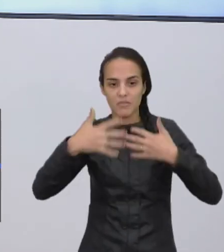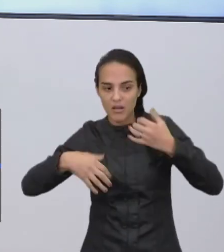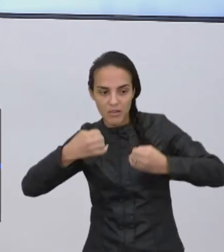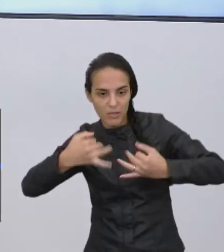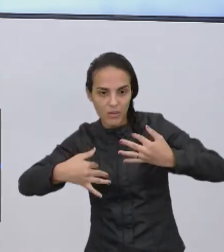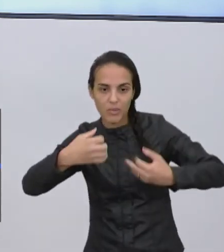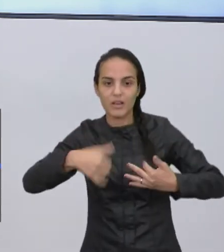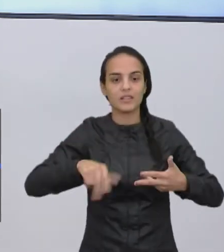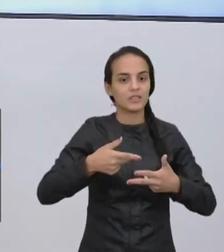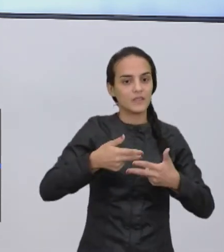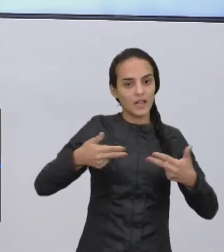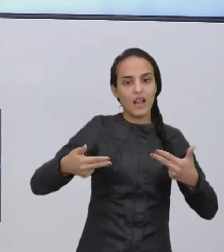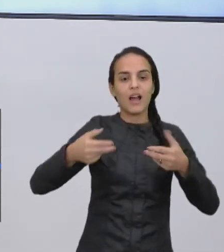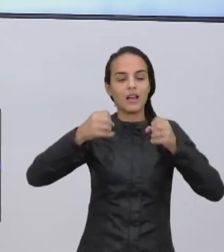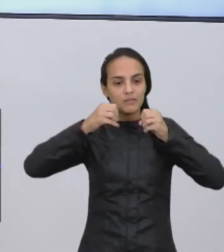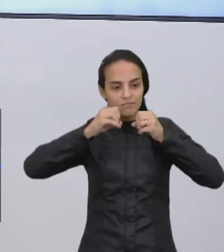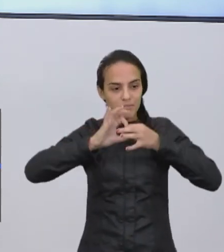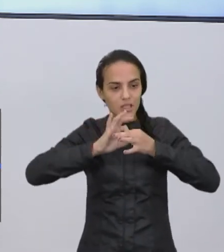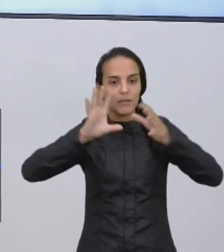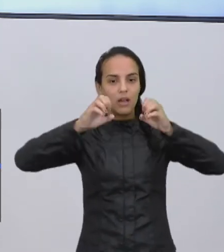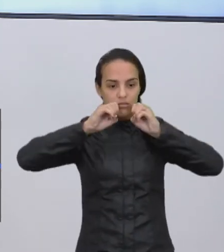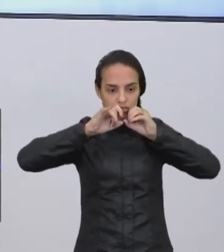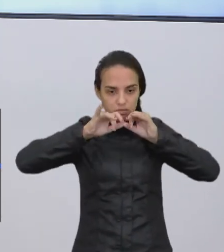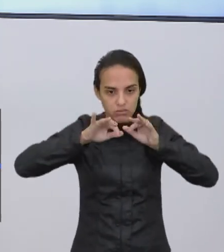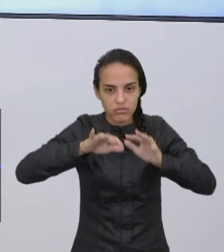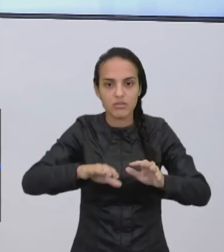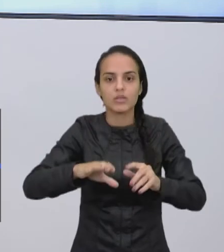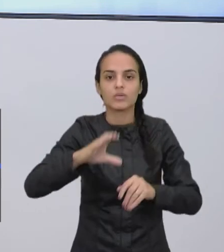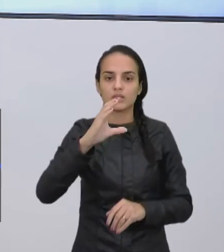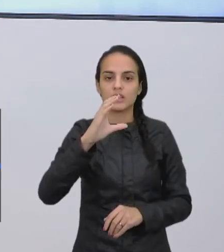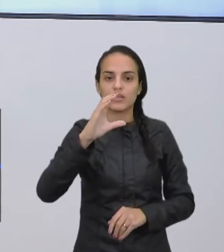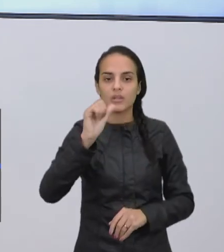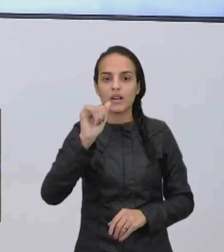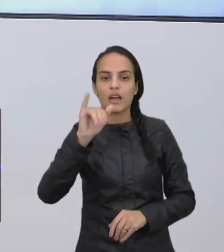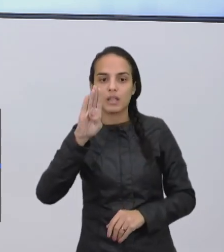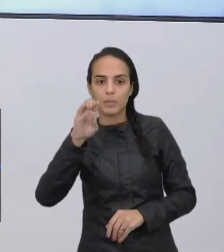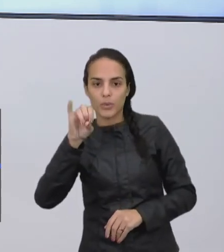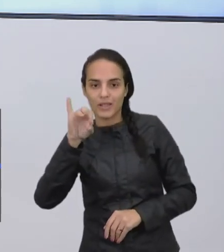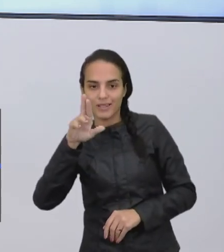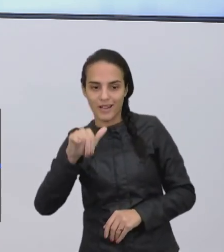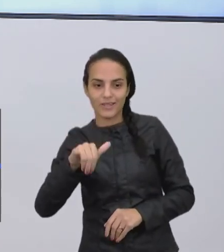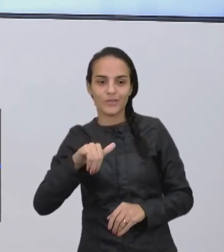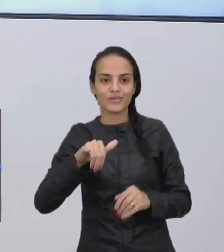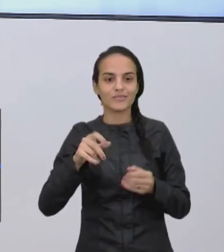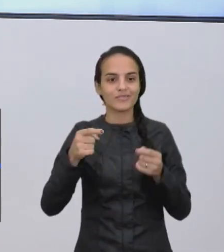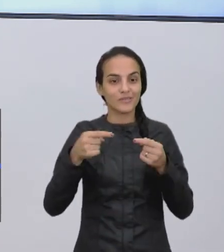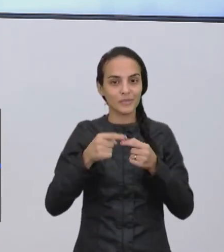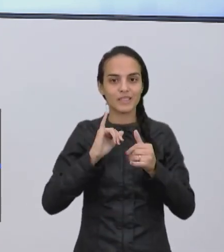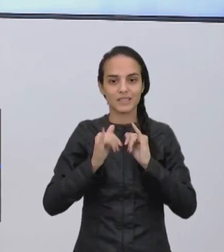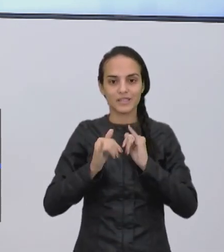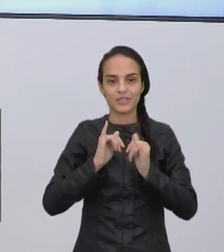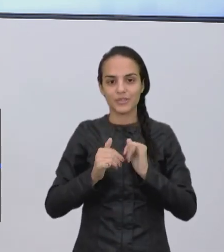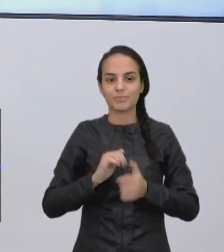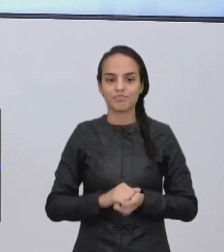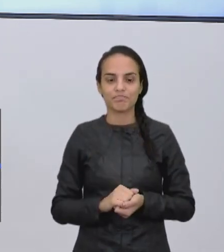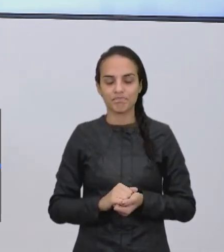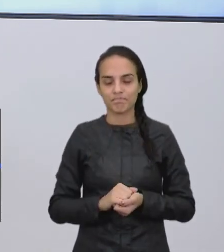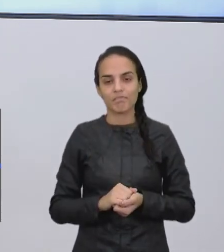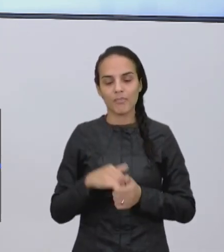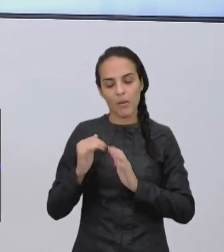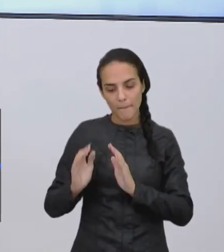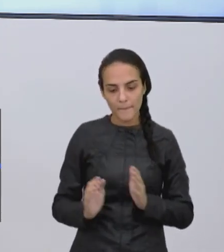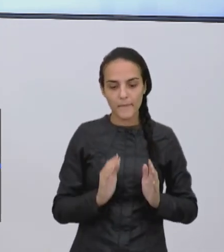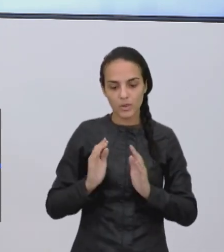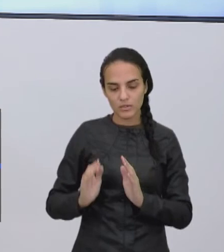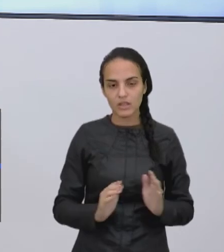gente libera esse carboidrato novamente para a natureza na forma de energia. Beleza? Isso é um processo